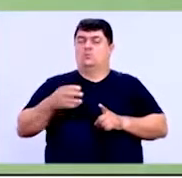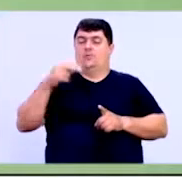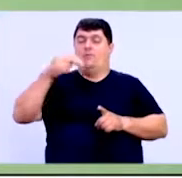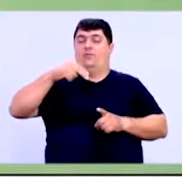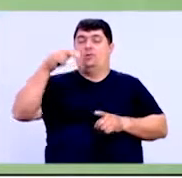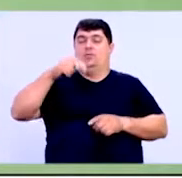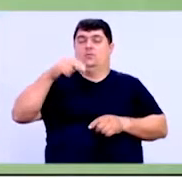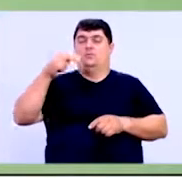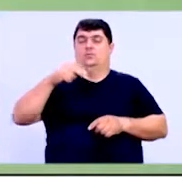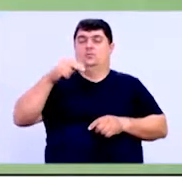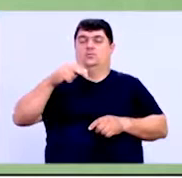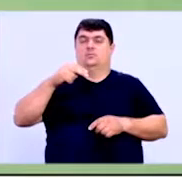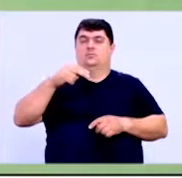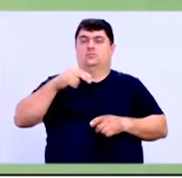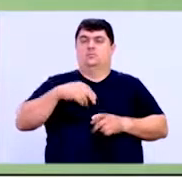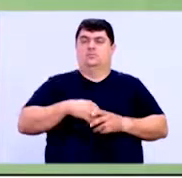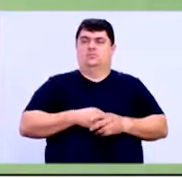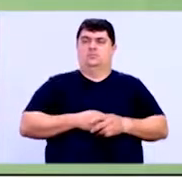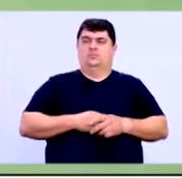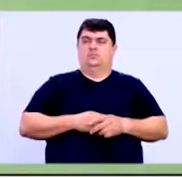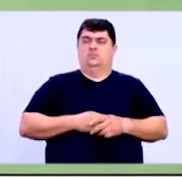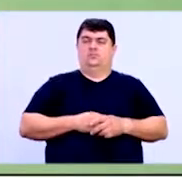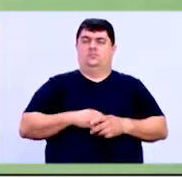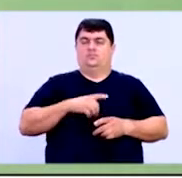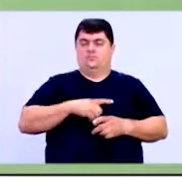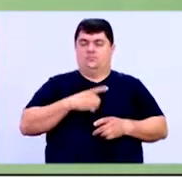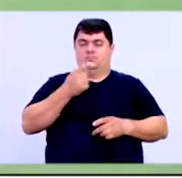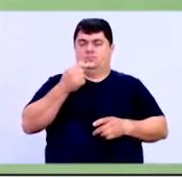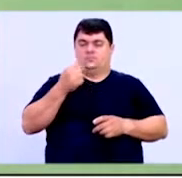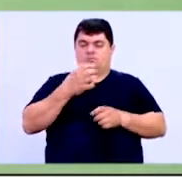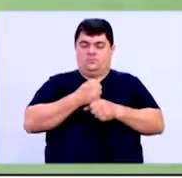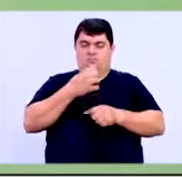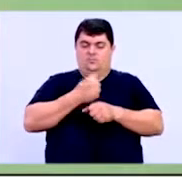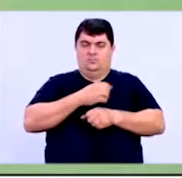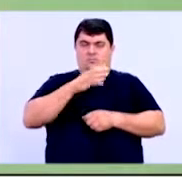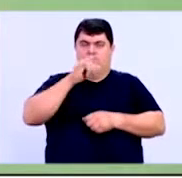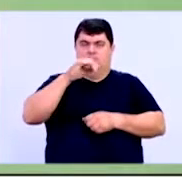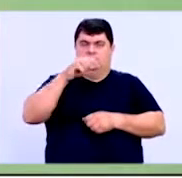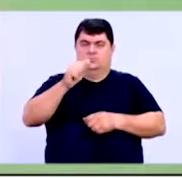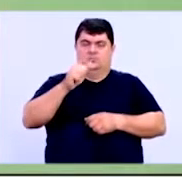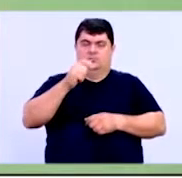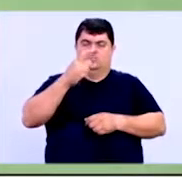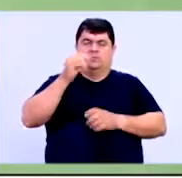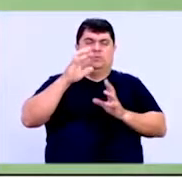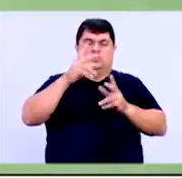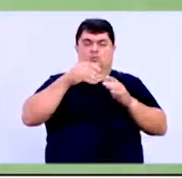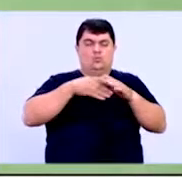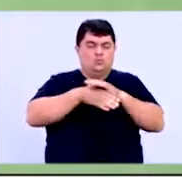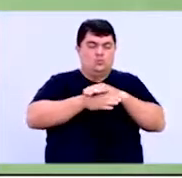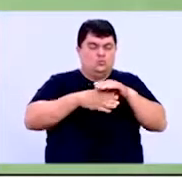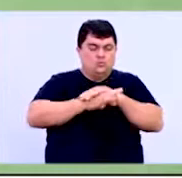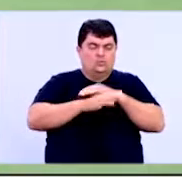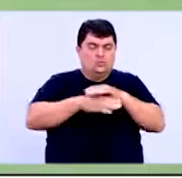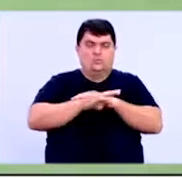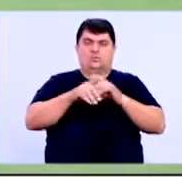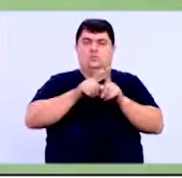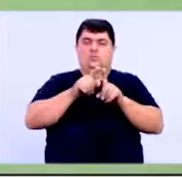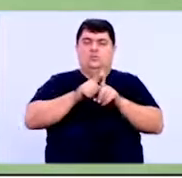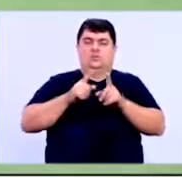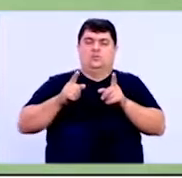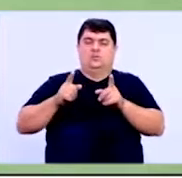novembro. E a gente está colocando o orçamento de caixa, que são as entradas e as